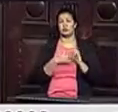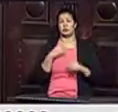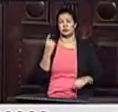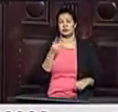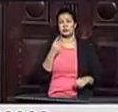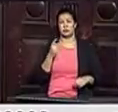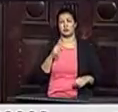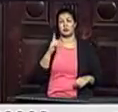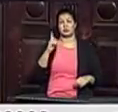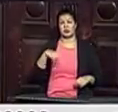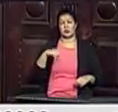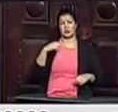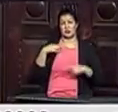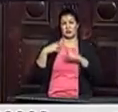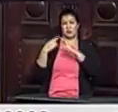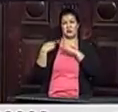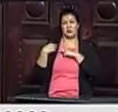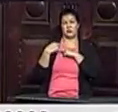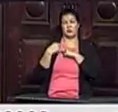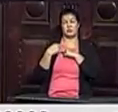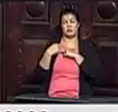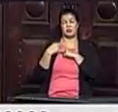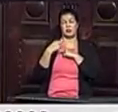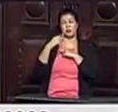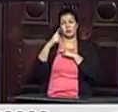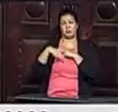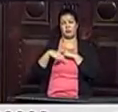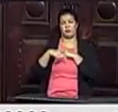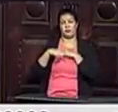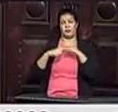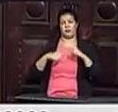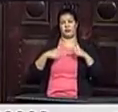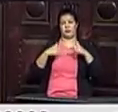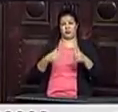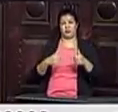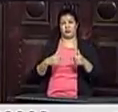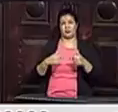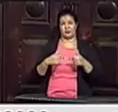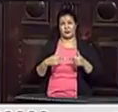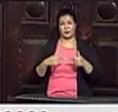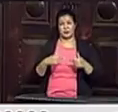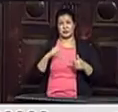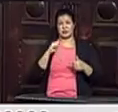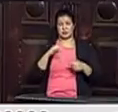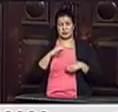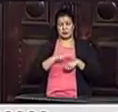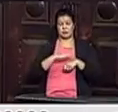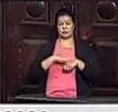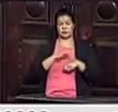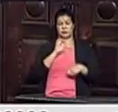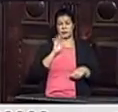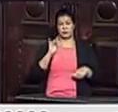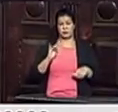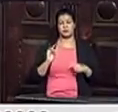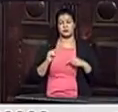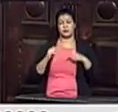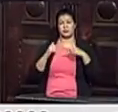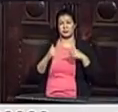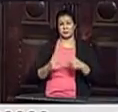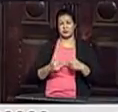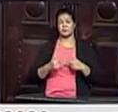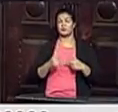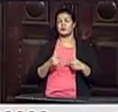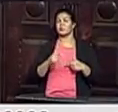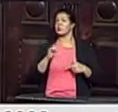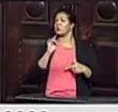responsáveis pelos nossos atos. Se somos responsáveis pelos nossos atos,